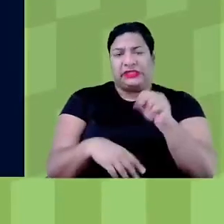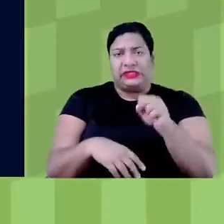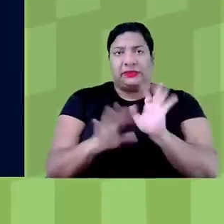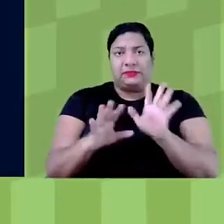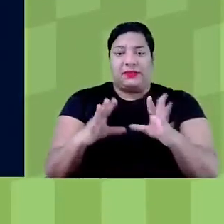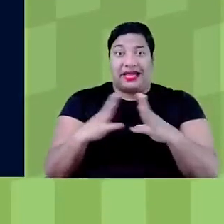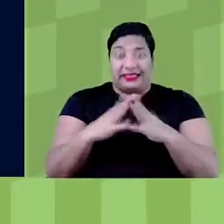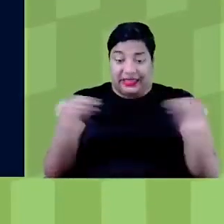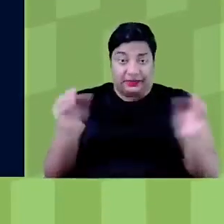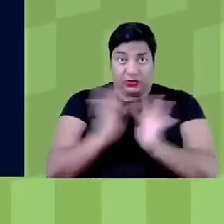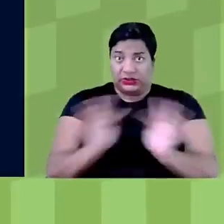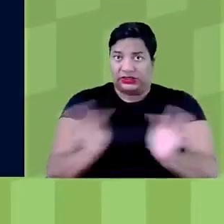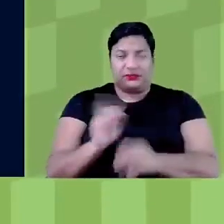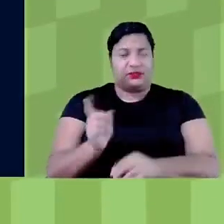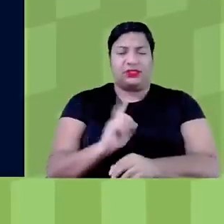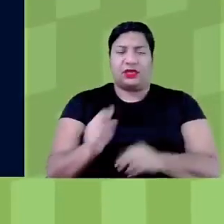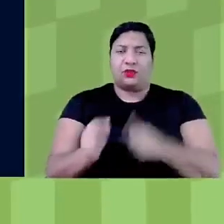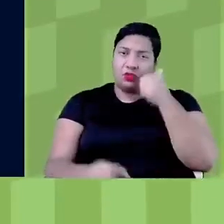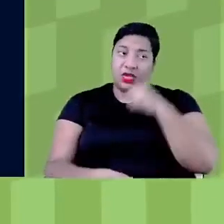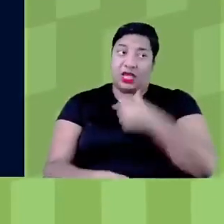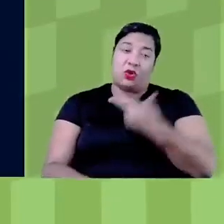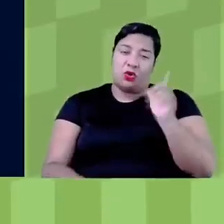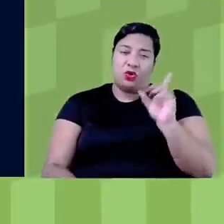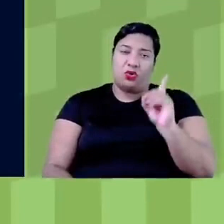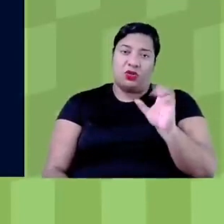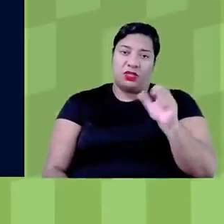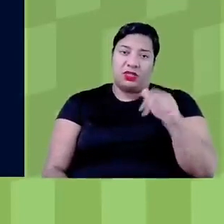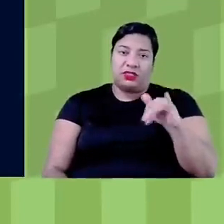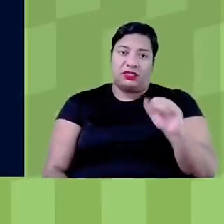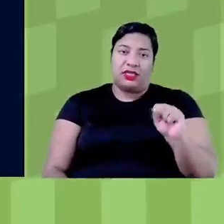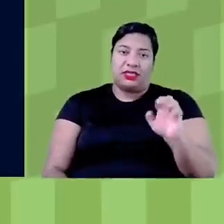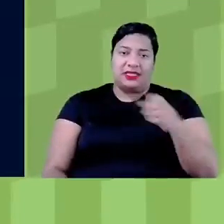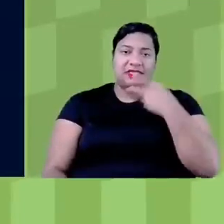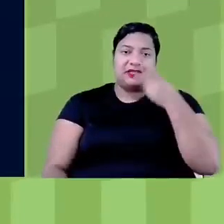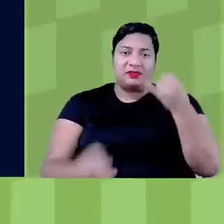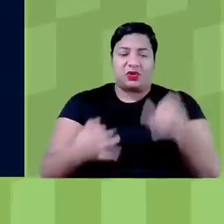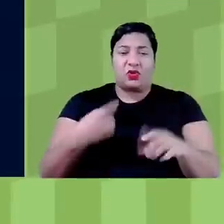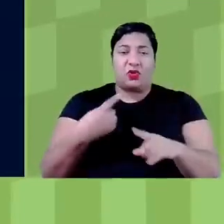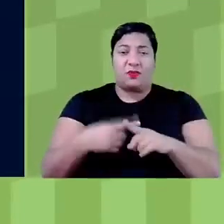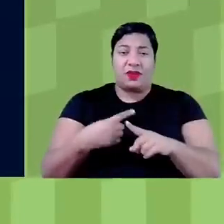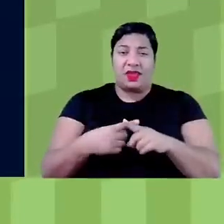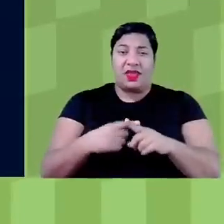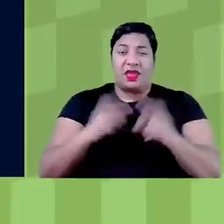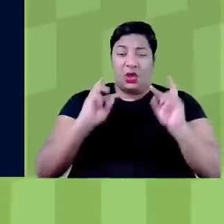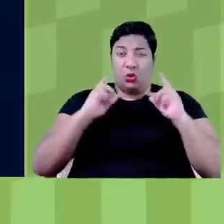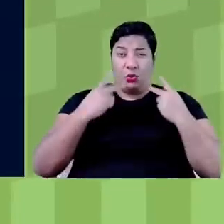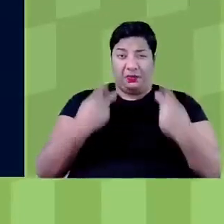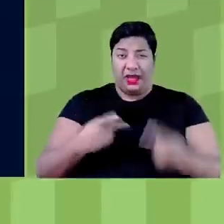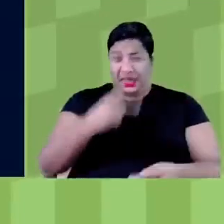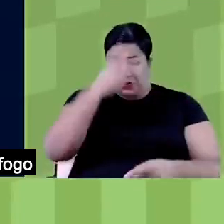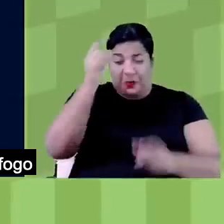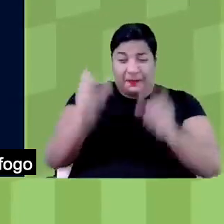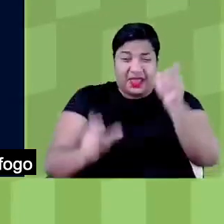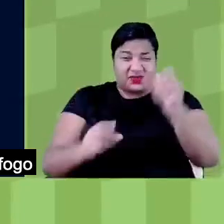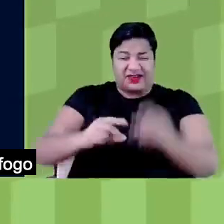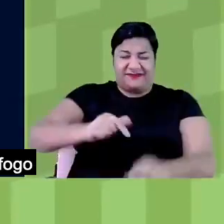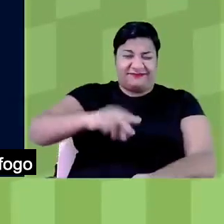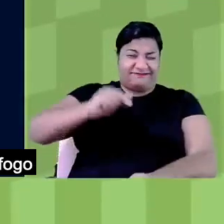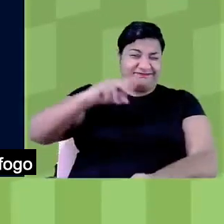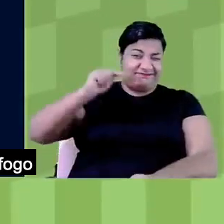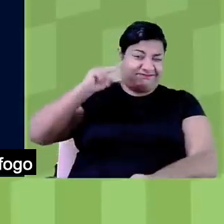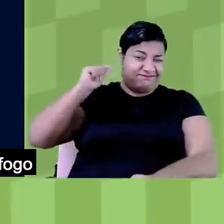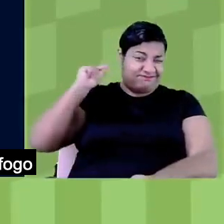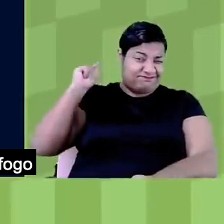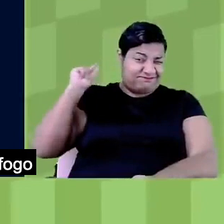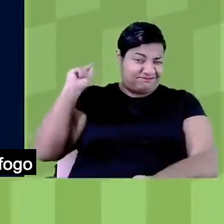outro modo. O ser humano, desde a Idade da Pedra até hoje, né? Vocês vejam